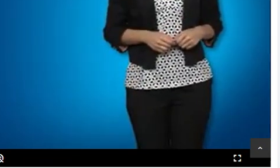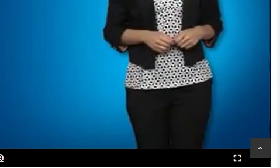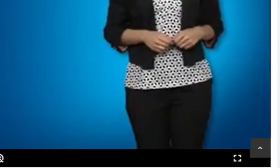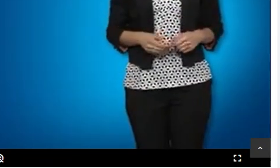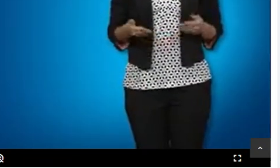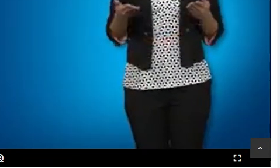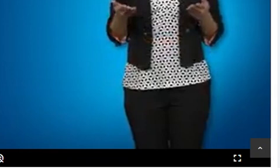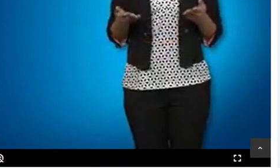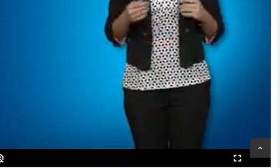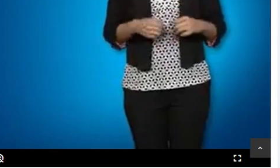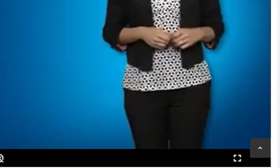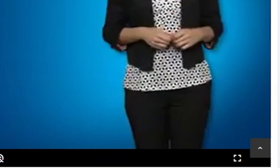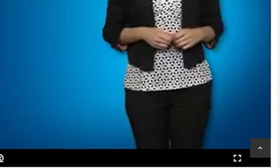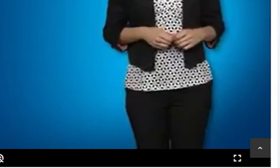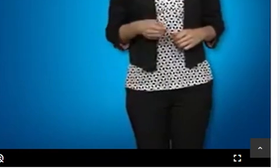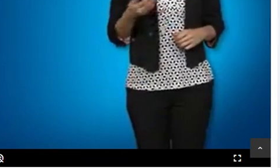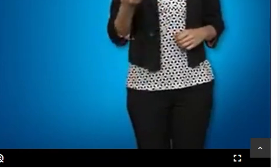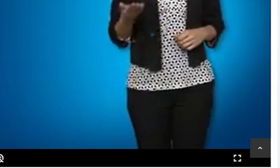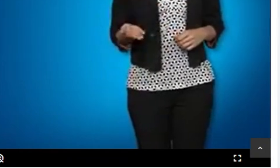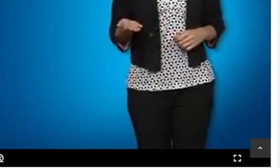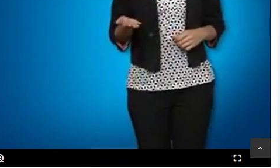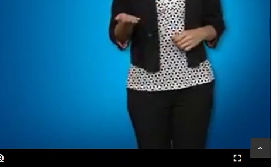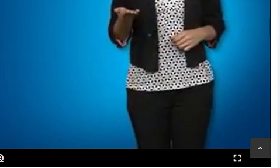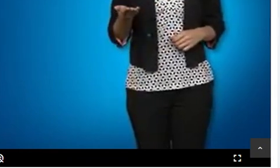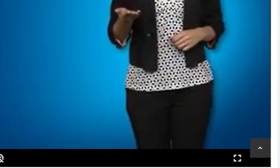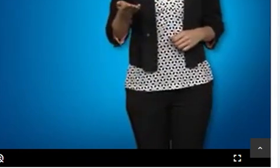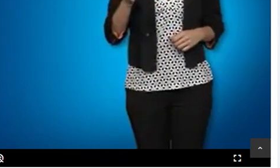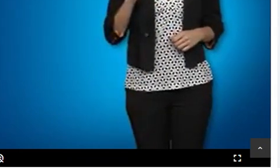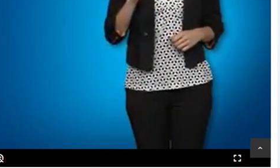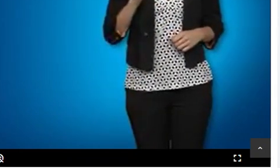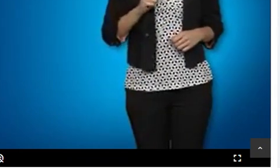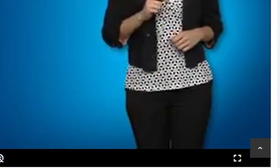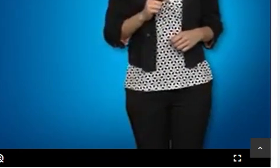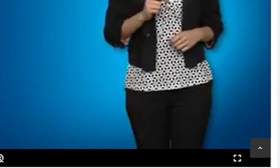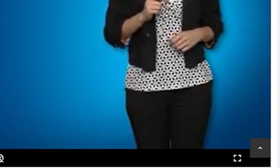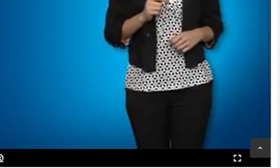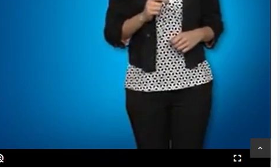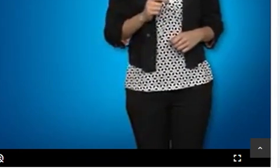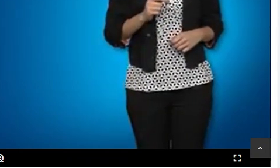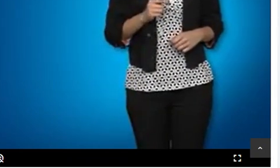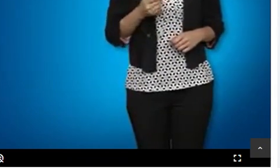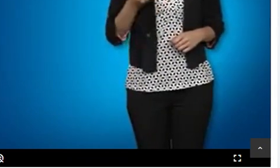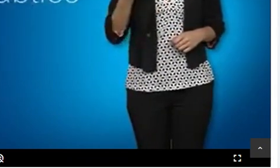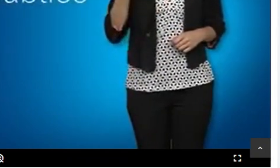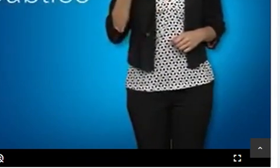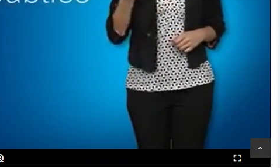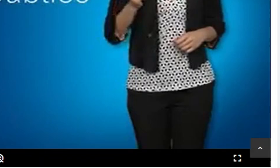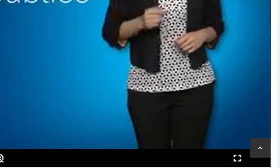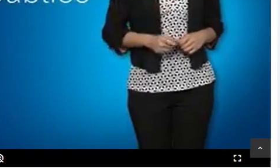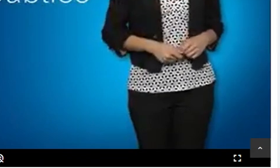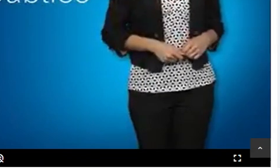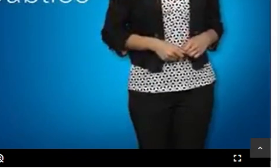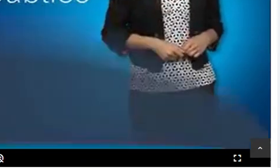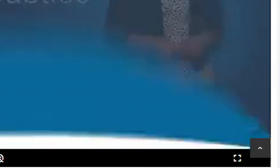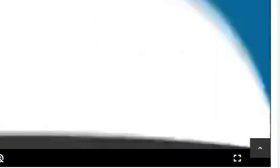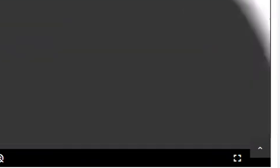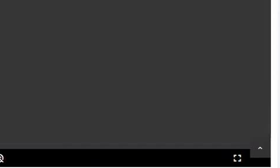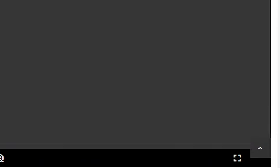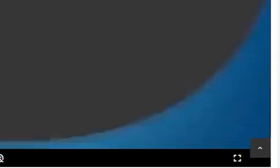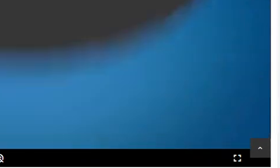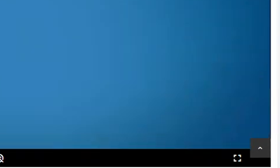projeto simplificado e o anteprojeto, para só então desenvolver o projeto arquitetônico e levá-lo ao órgão público